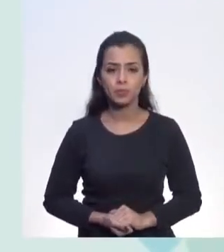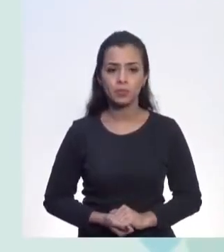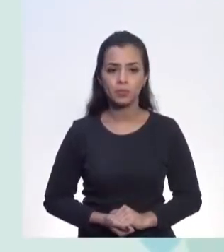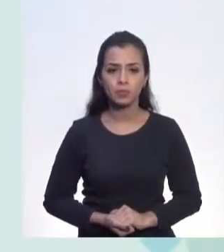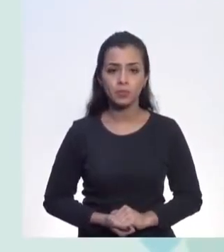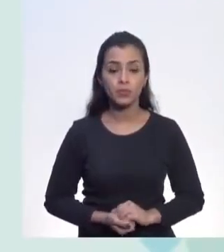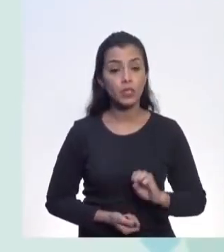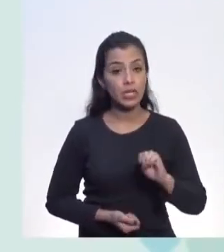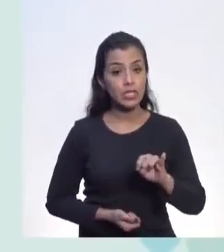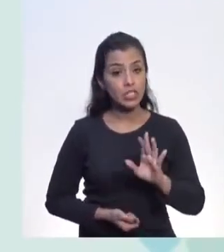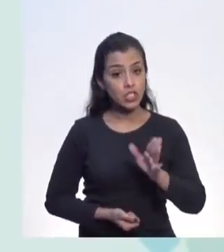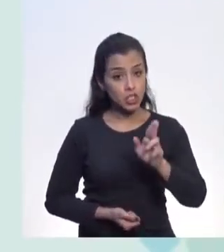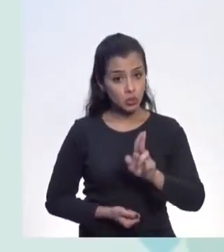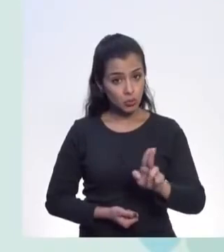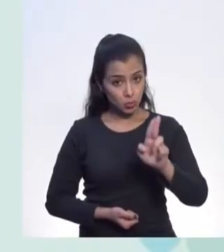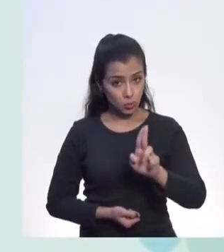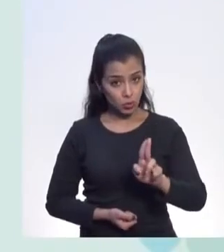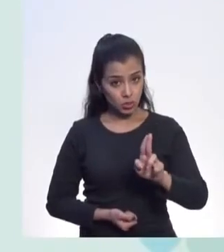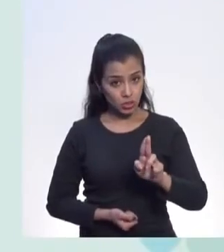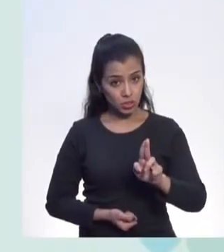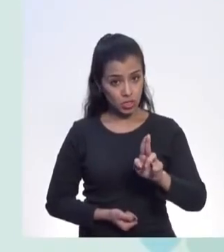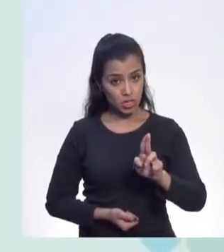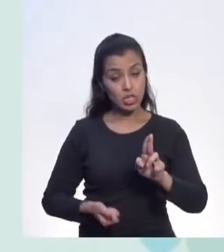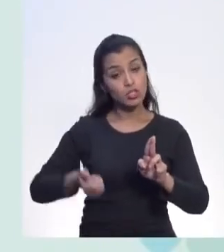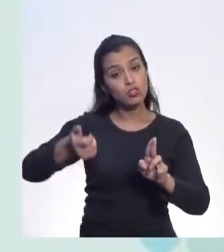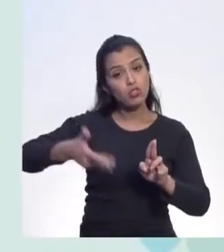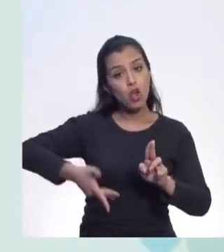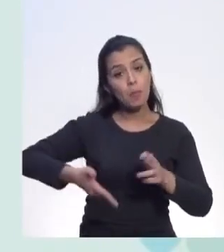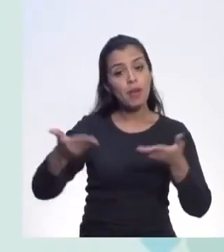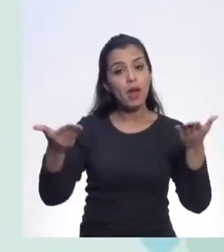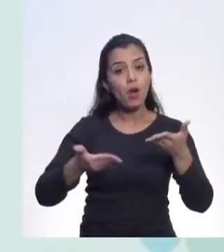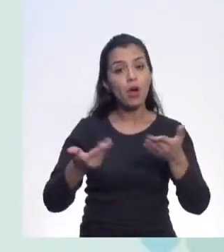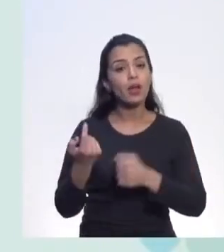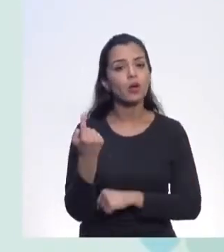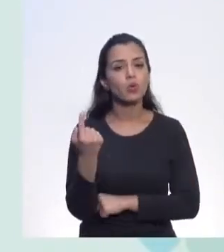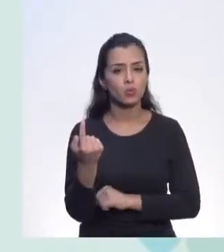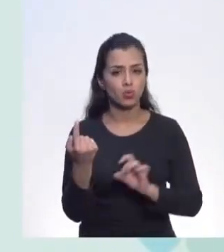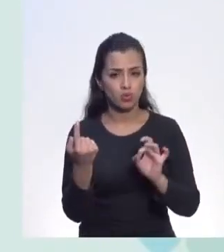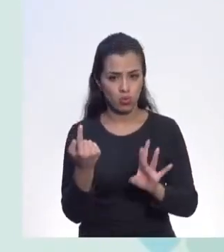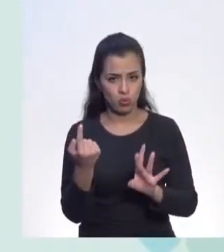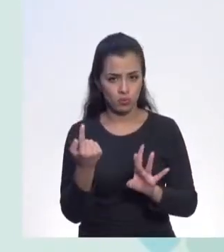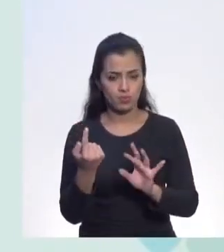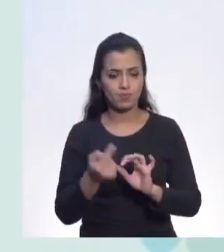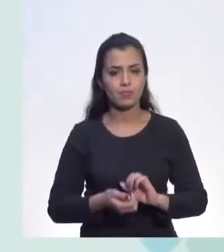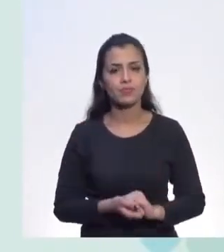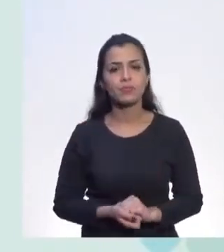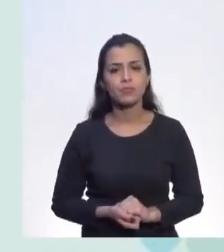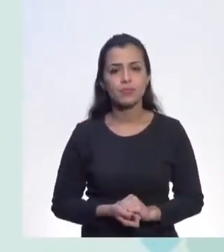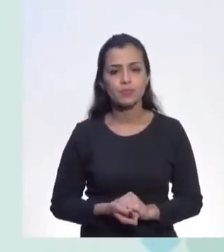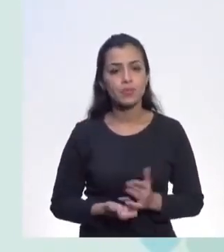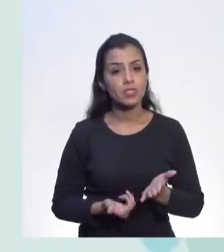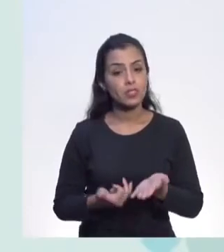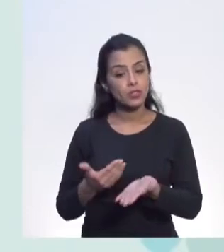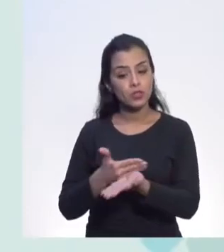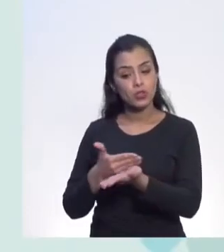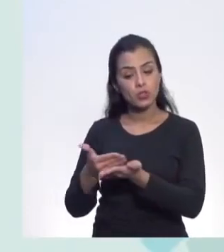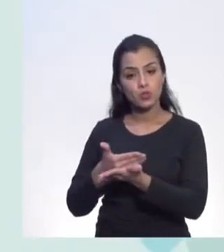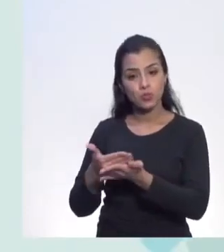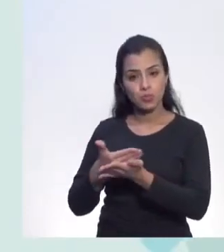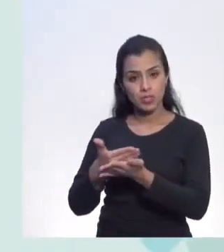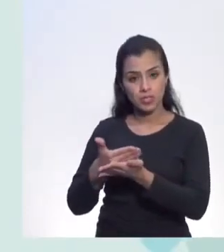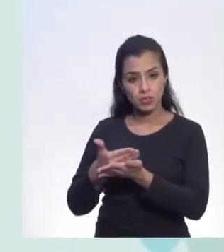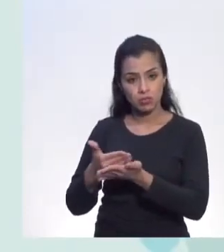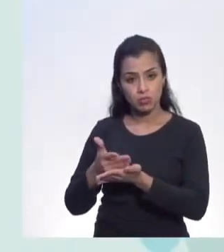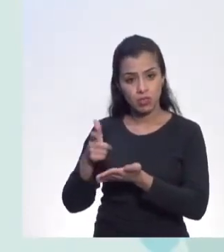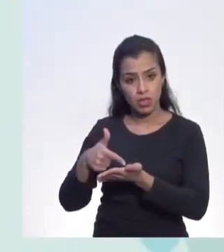já usei mais uma, vai sobrar apenas uma letra. Então, princípio multiplicativo, 3